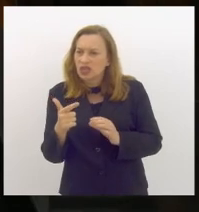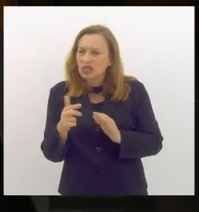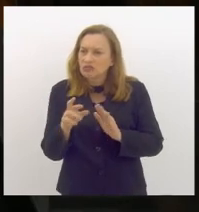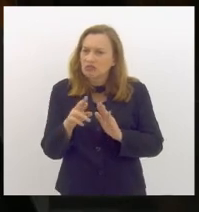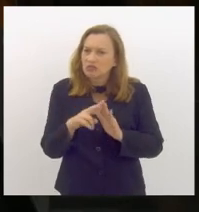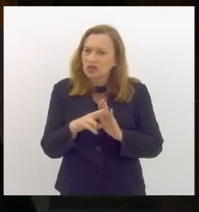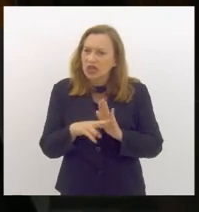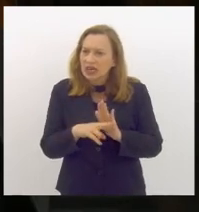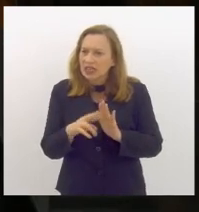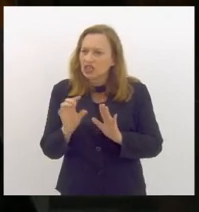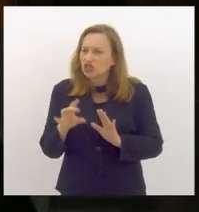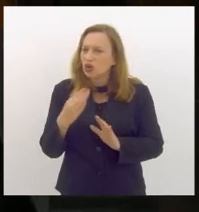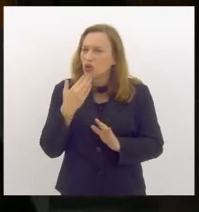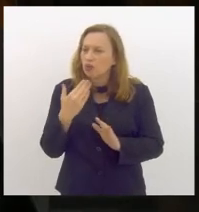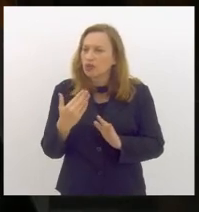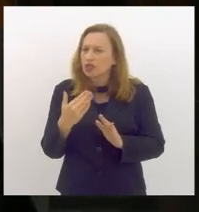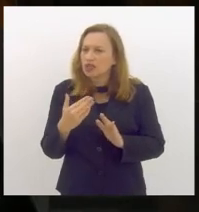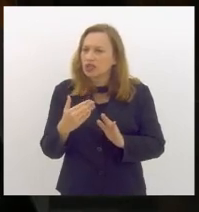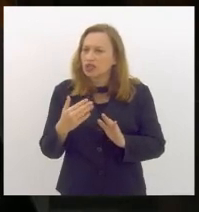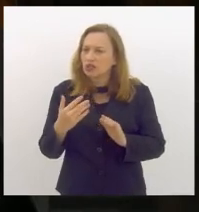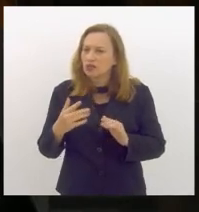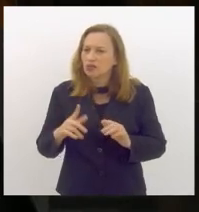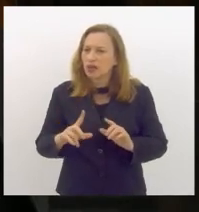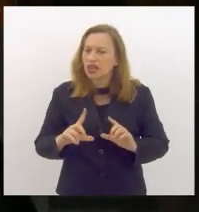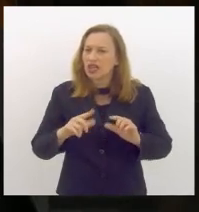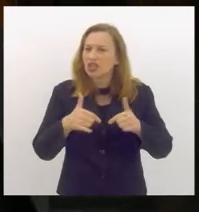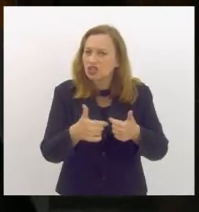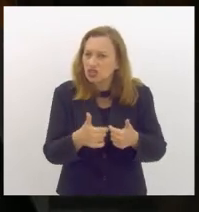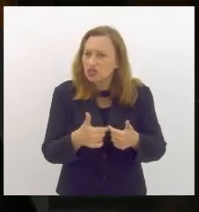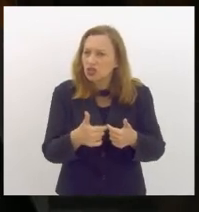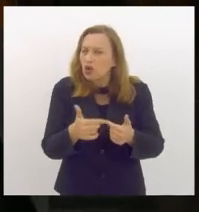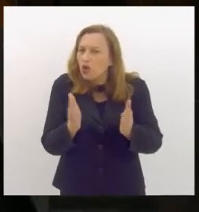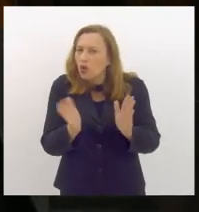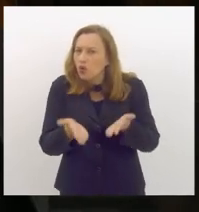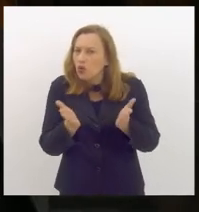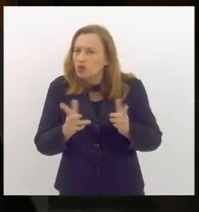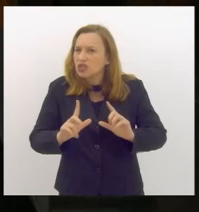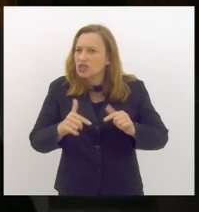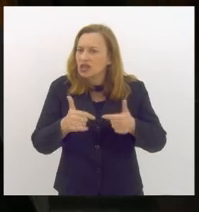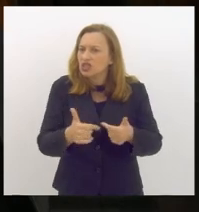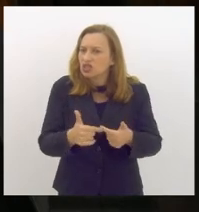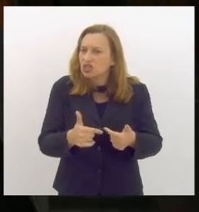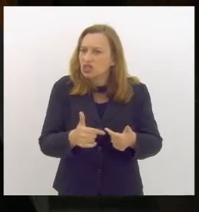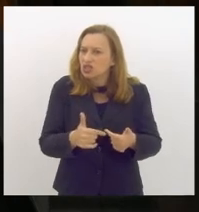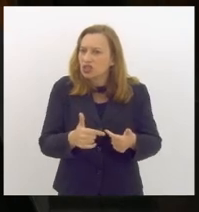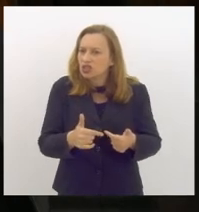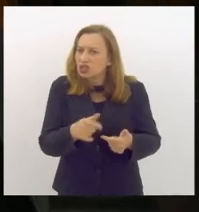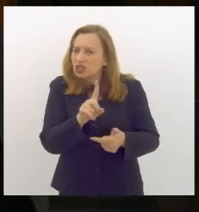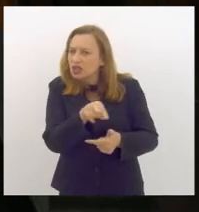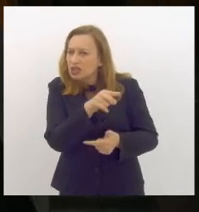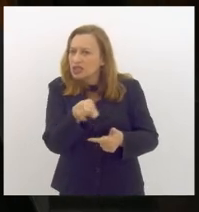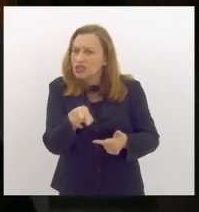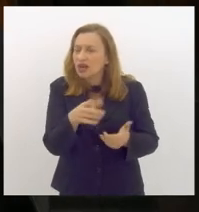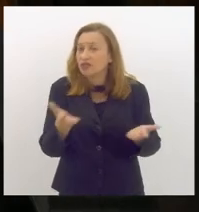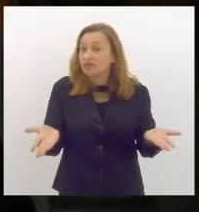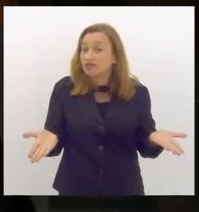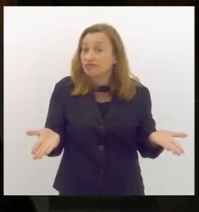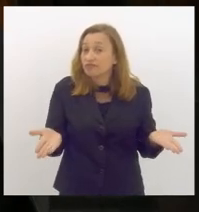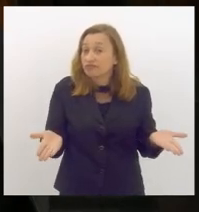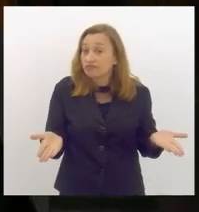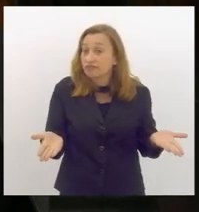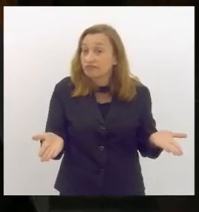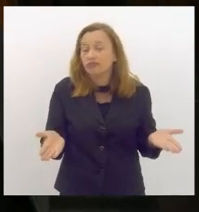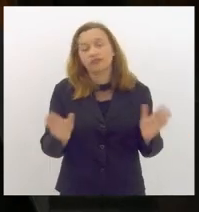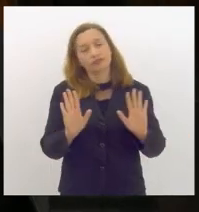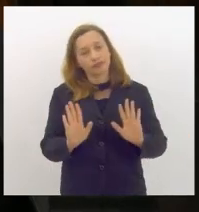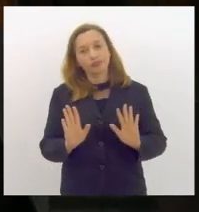Ela só entrou com pedido de procedimento para operação, porque hoje essa ação do fundeio está completamente desregulamentada. Mas,